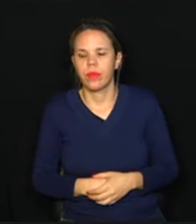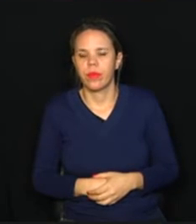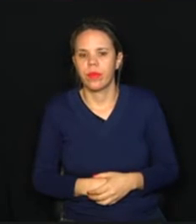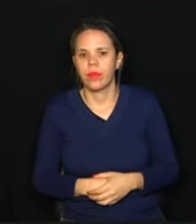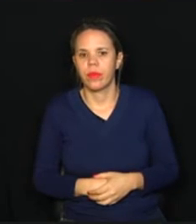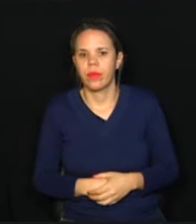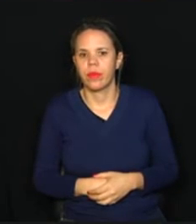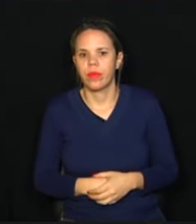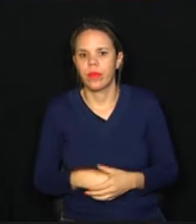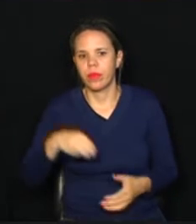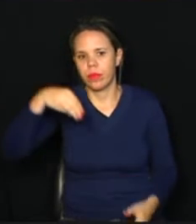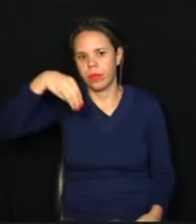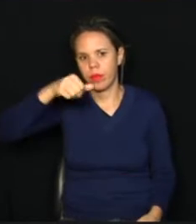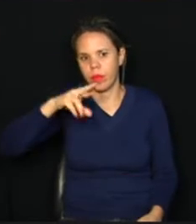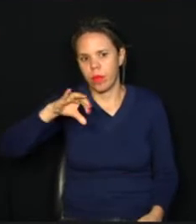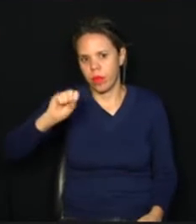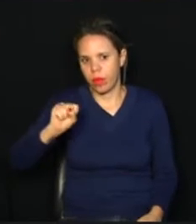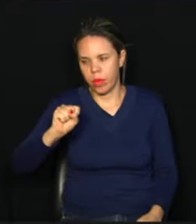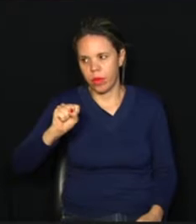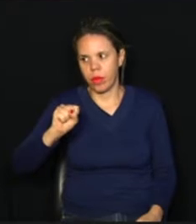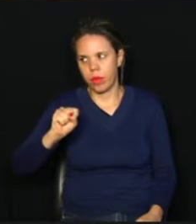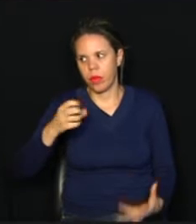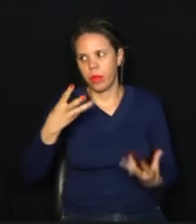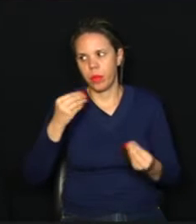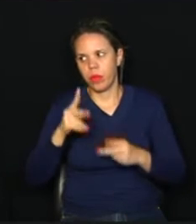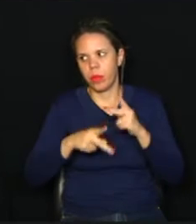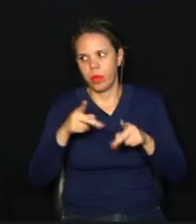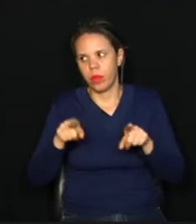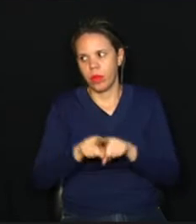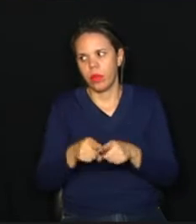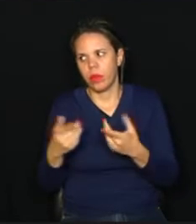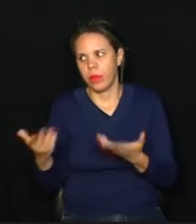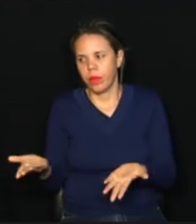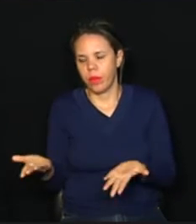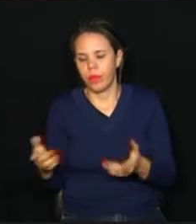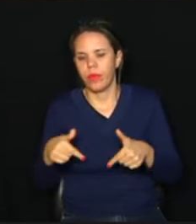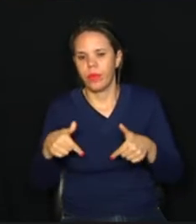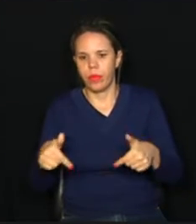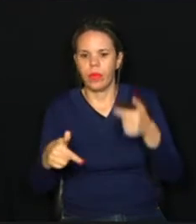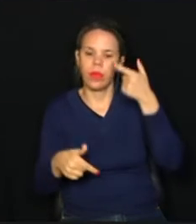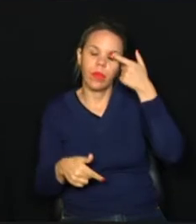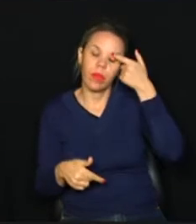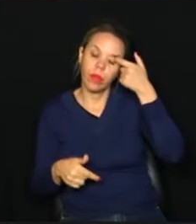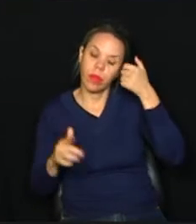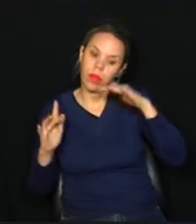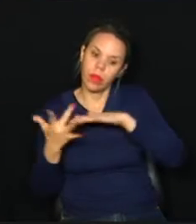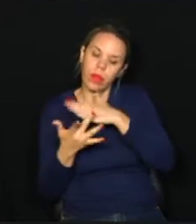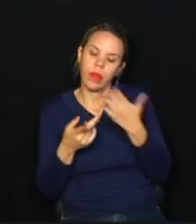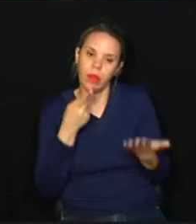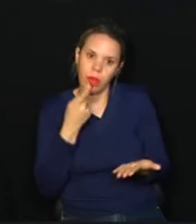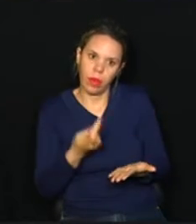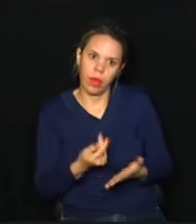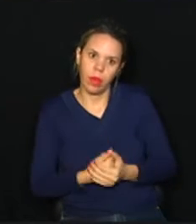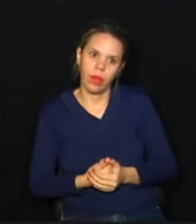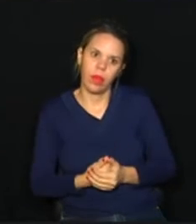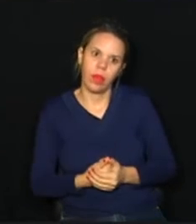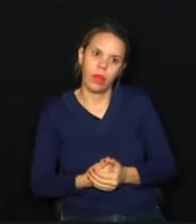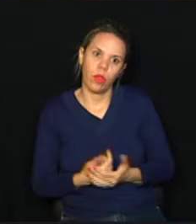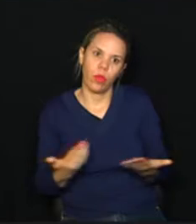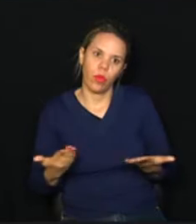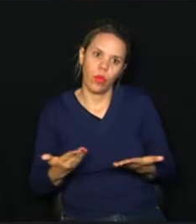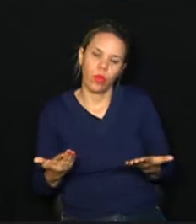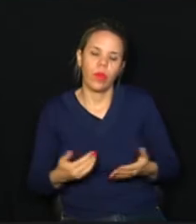então, do Marco Zulo. Então, muita gente aqui também reforçando nas redes sociais esse ato de